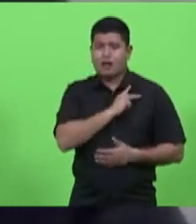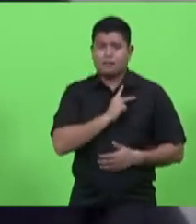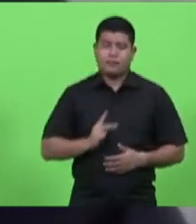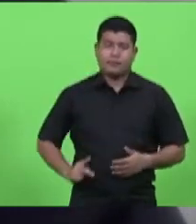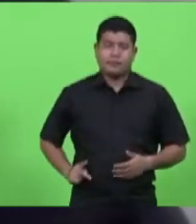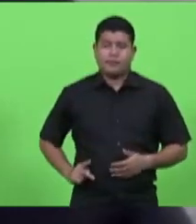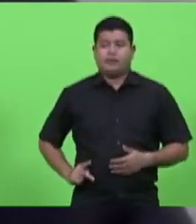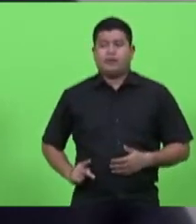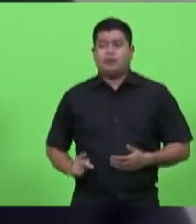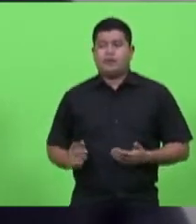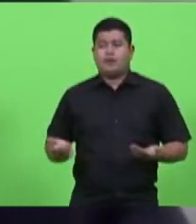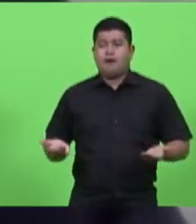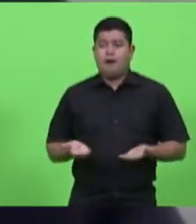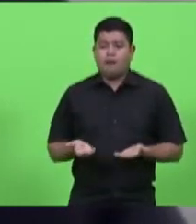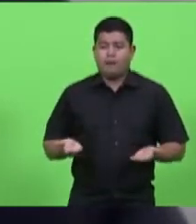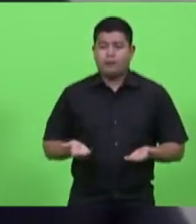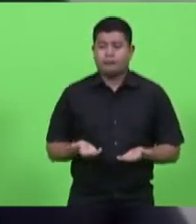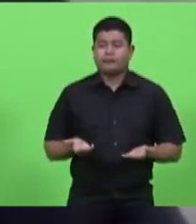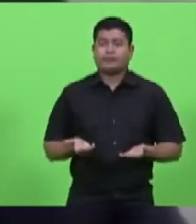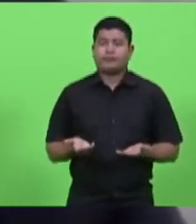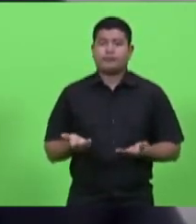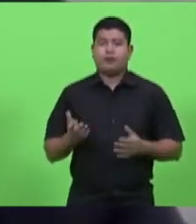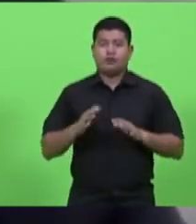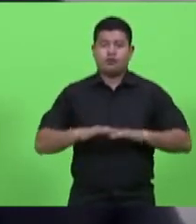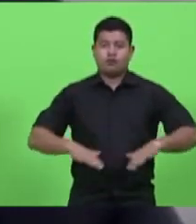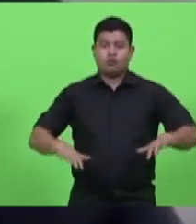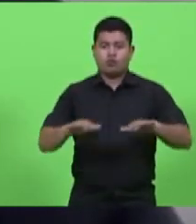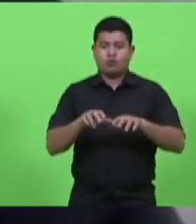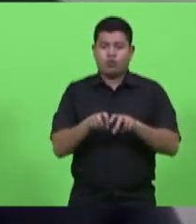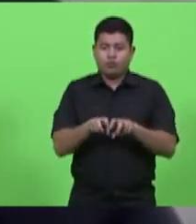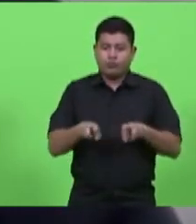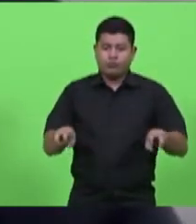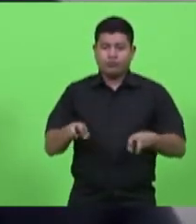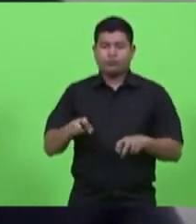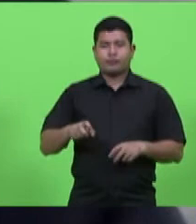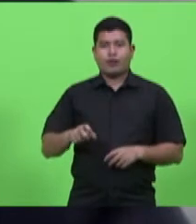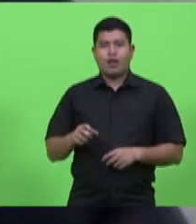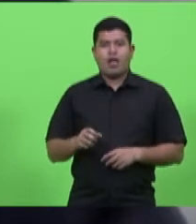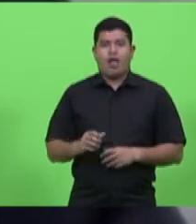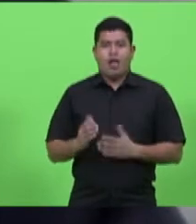Jair Mioto, né, e toda a bancada evangélica aí, deputado Kemi, deputado